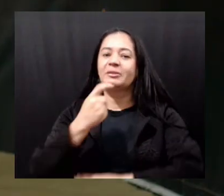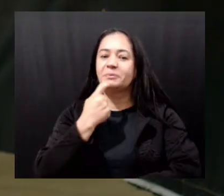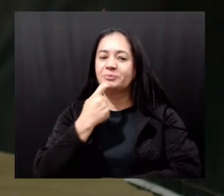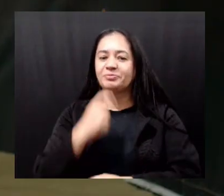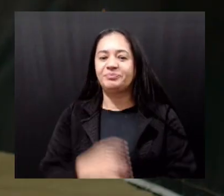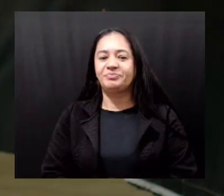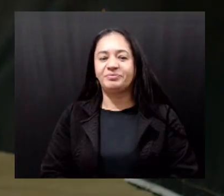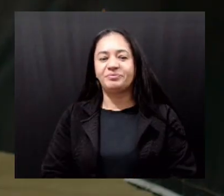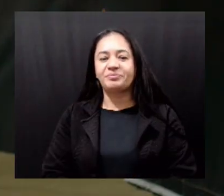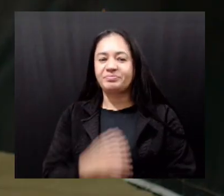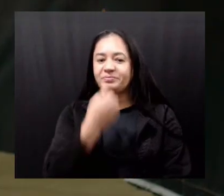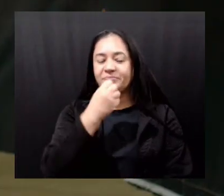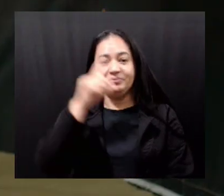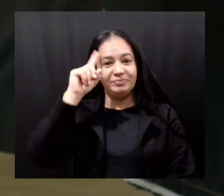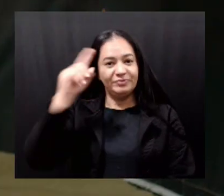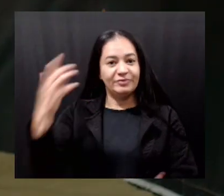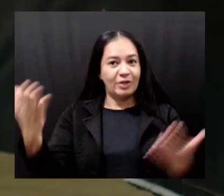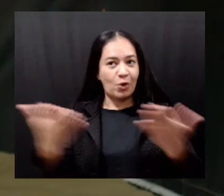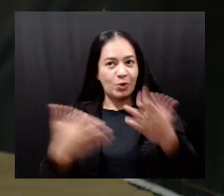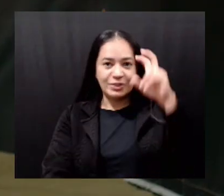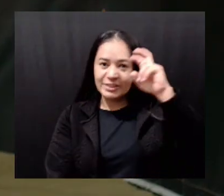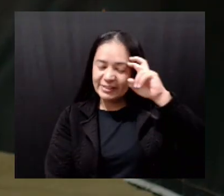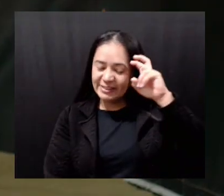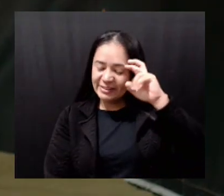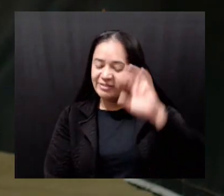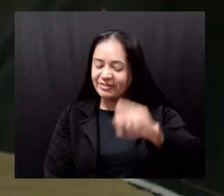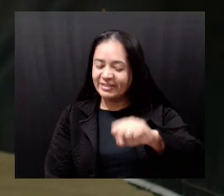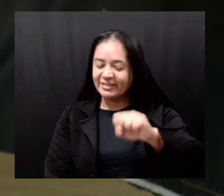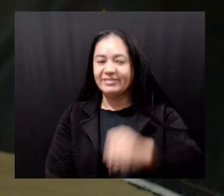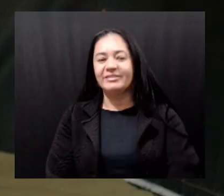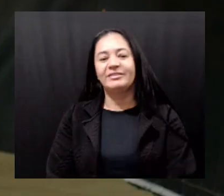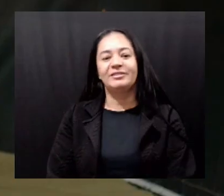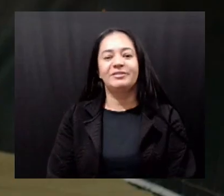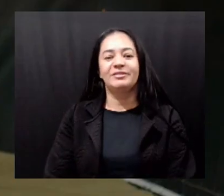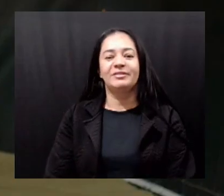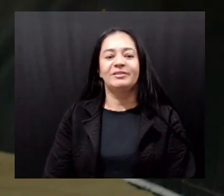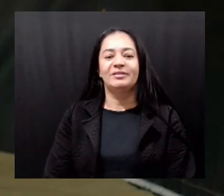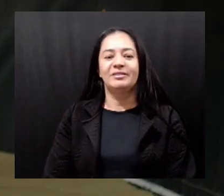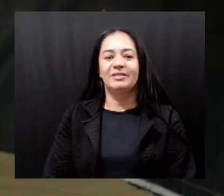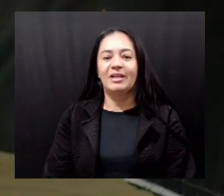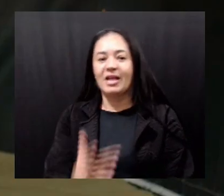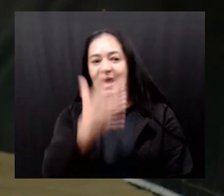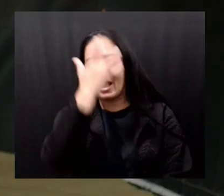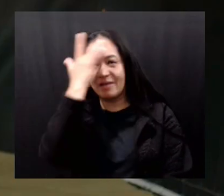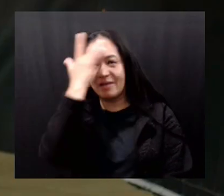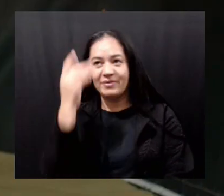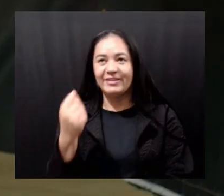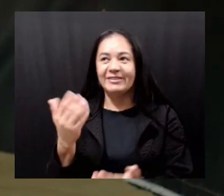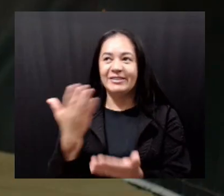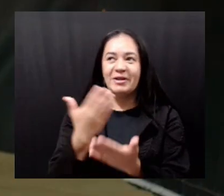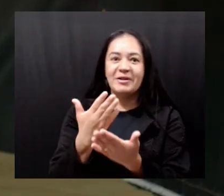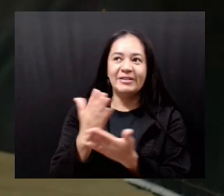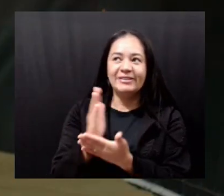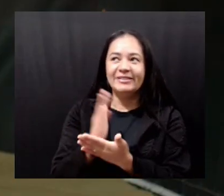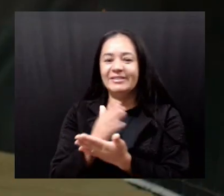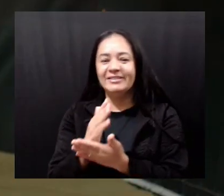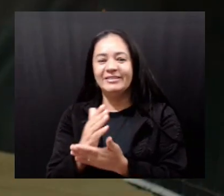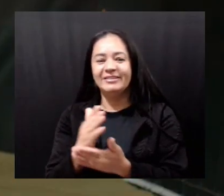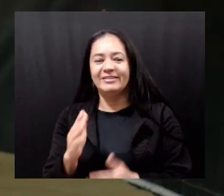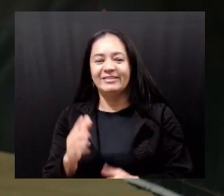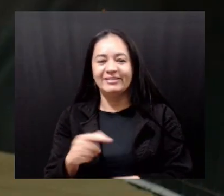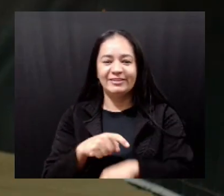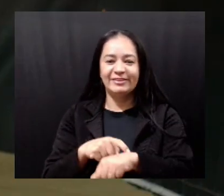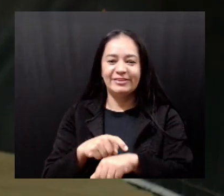hoje é quinta-feira, hein? É isso mesmo, é quinta-feira, tem gente que tá meio perdido no tempo aí, mas é quinta-feira. Vamos lá atender a Paula